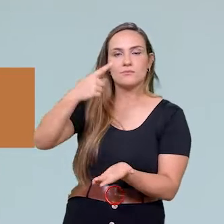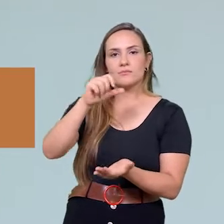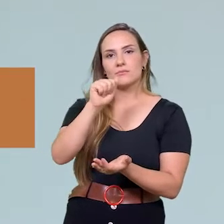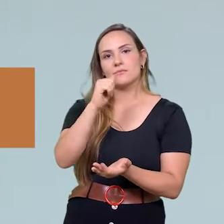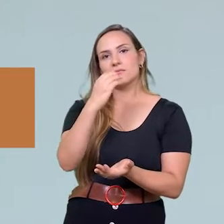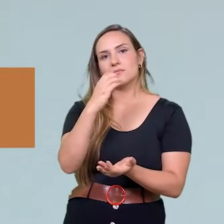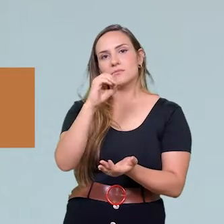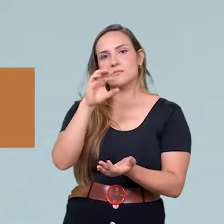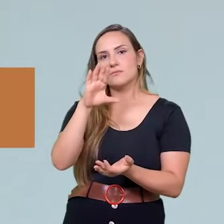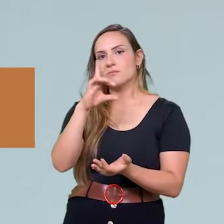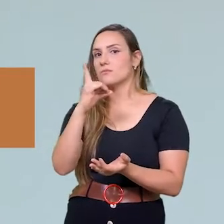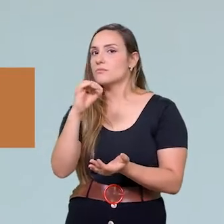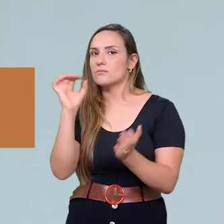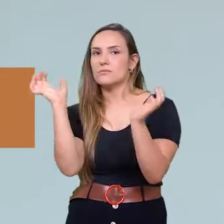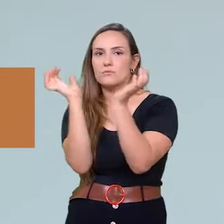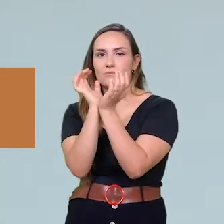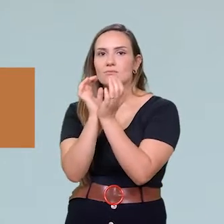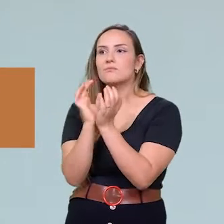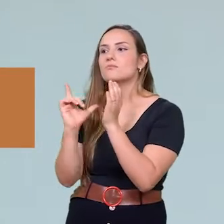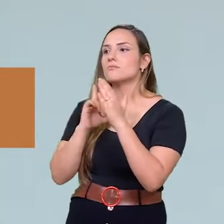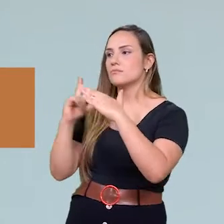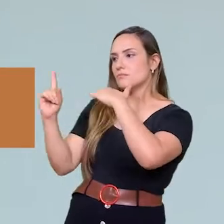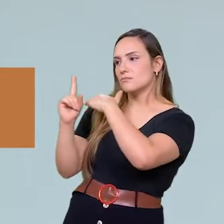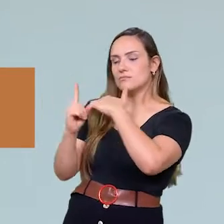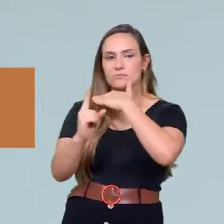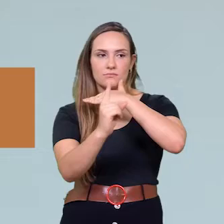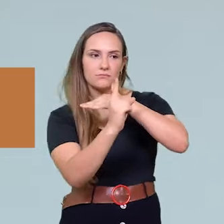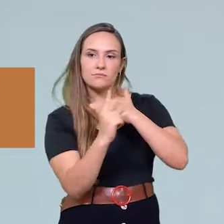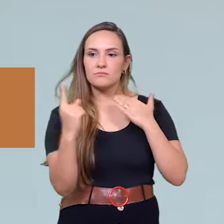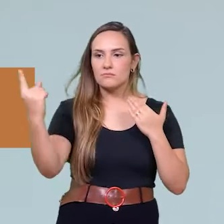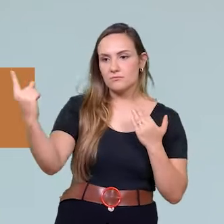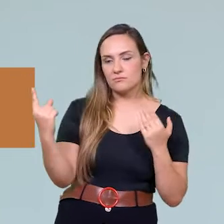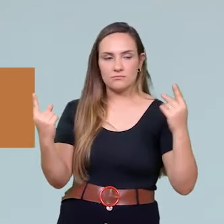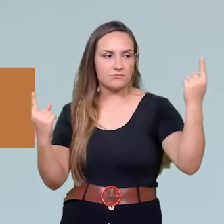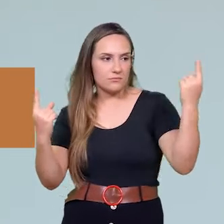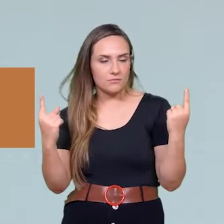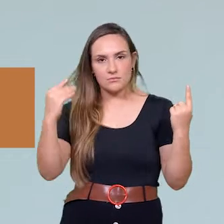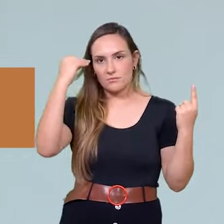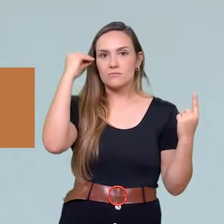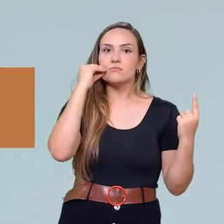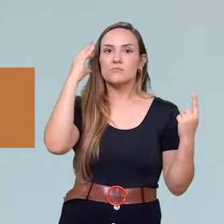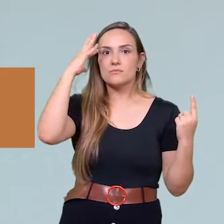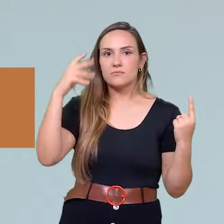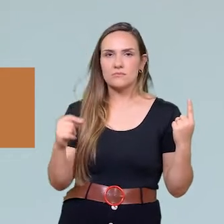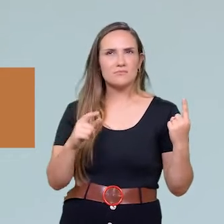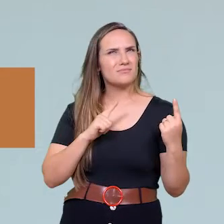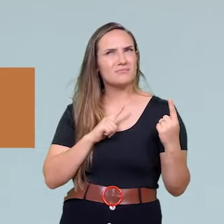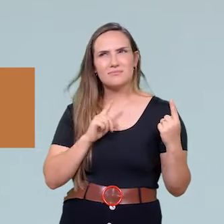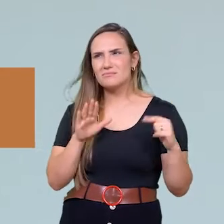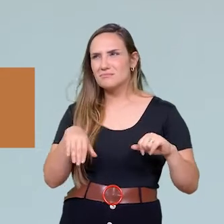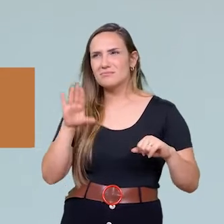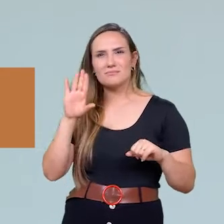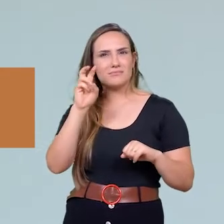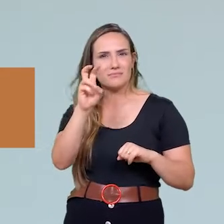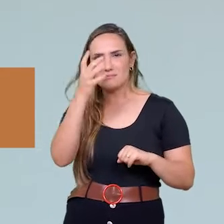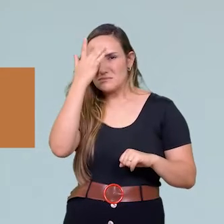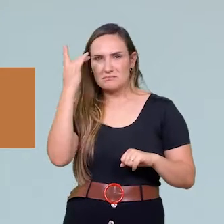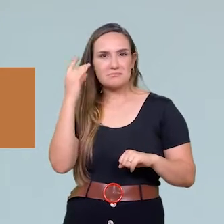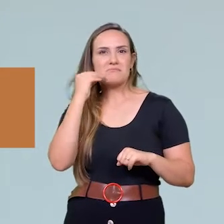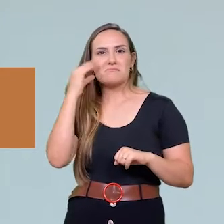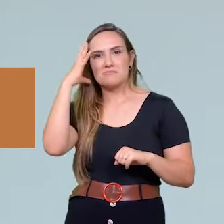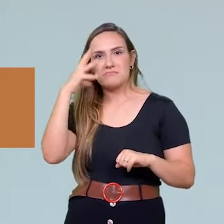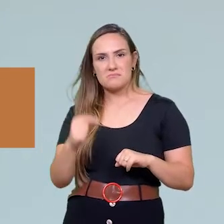muitos. Nós temos nossa Câmara de Conciliação que atendia, ao longo desse tempo, mais de 5 pessoas por dia,